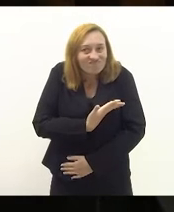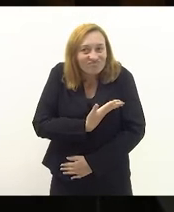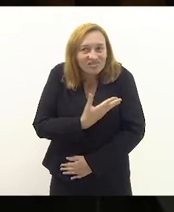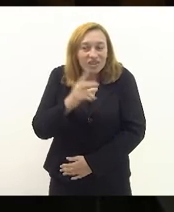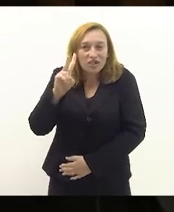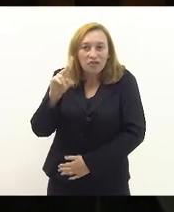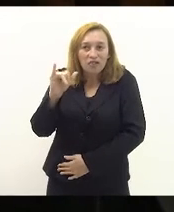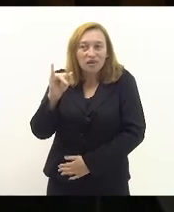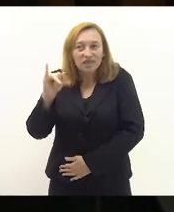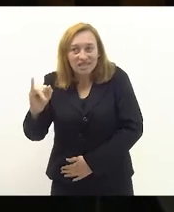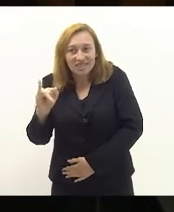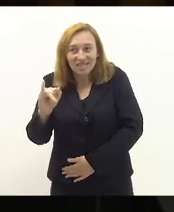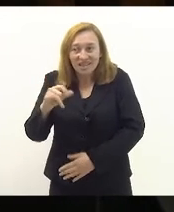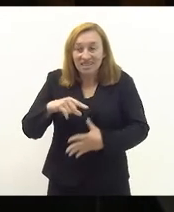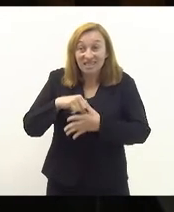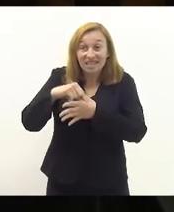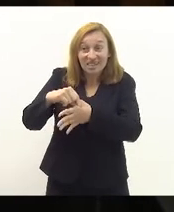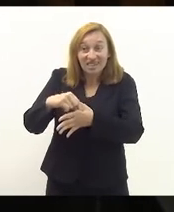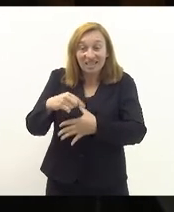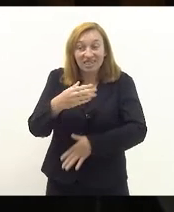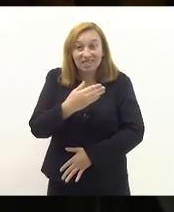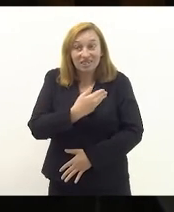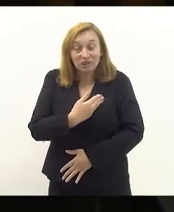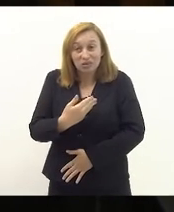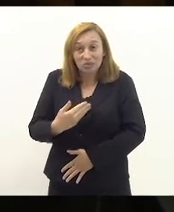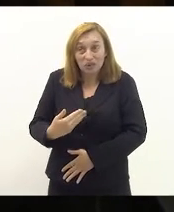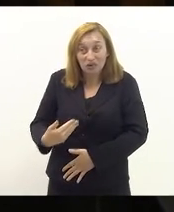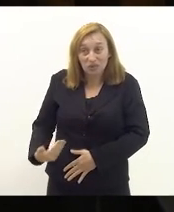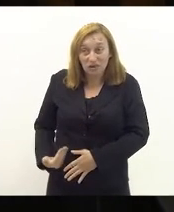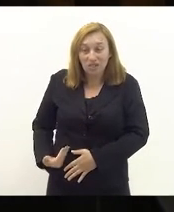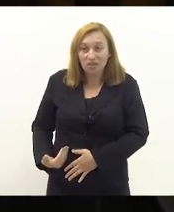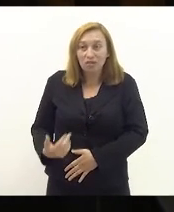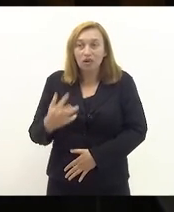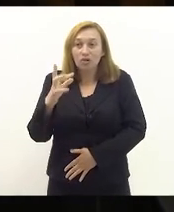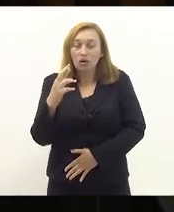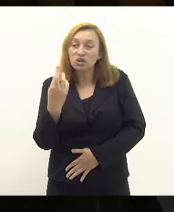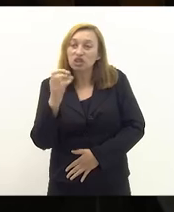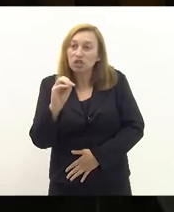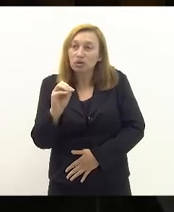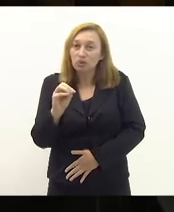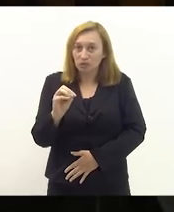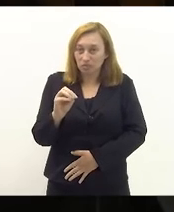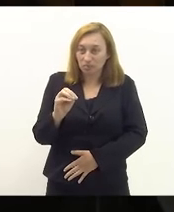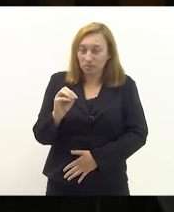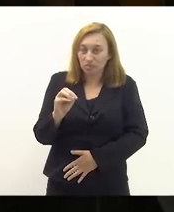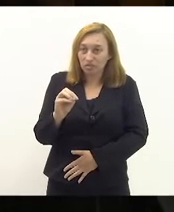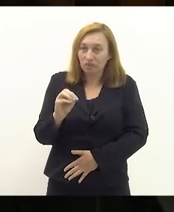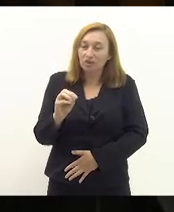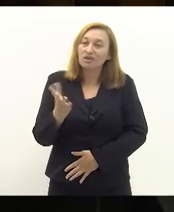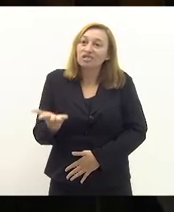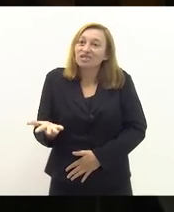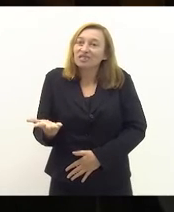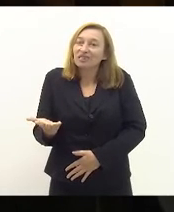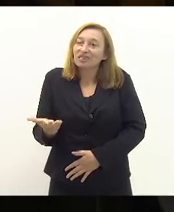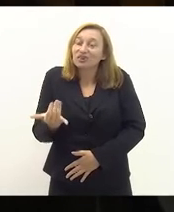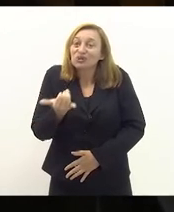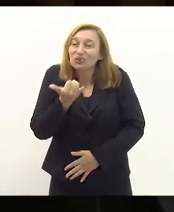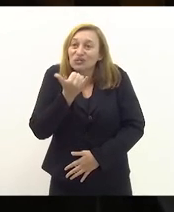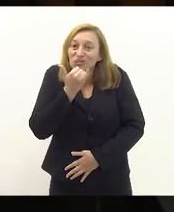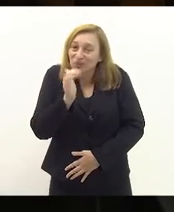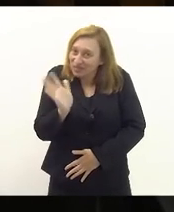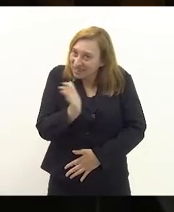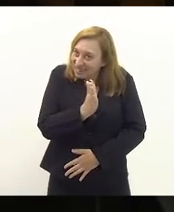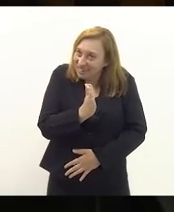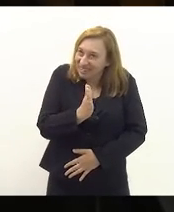Valdecir nosso líder de governo a agradecer o Rodrigo Rangel nosso chuva